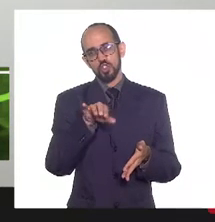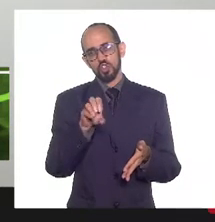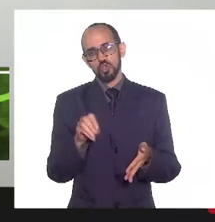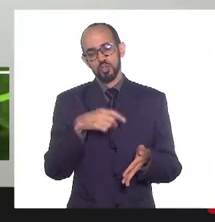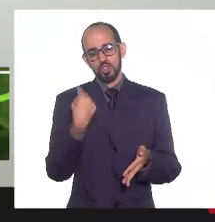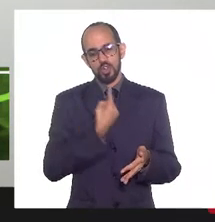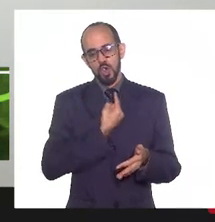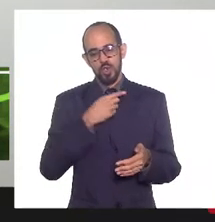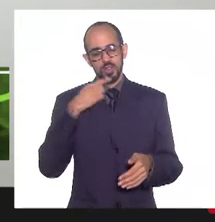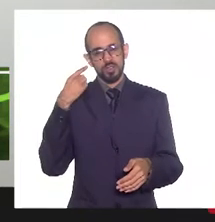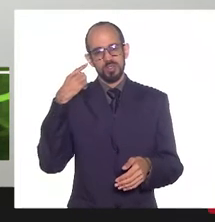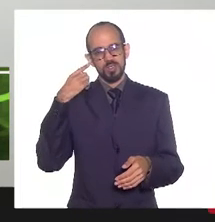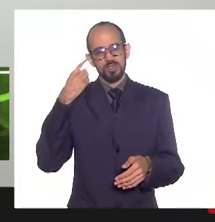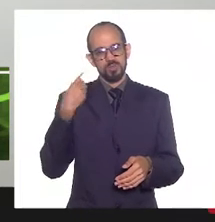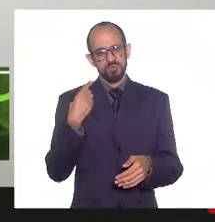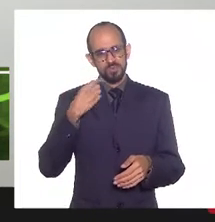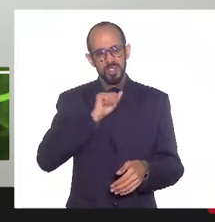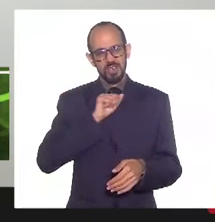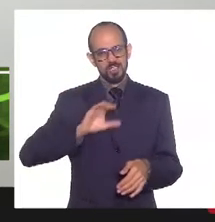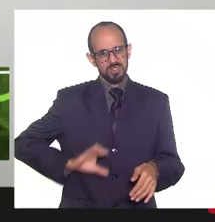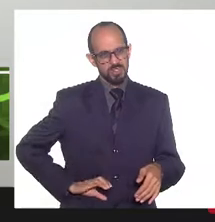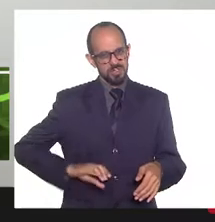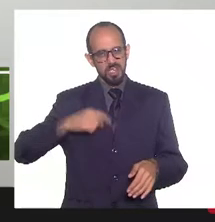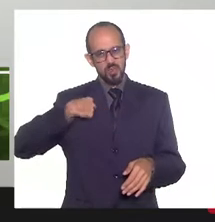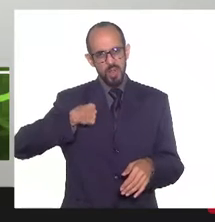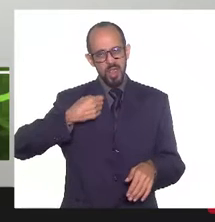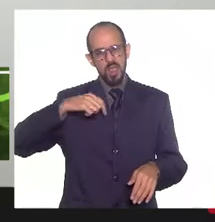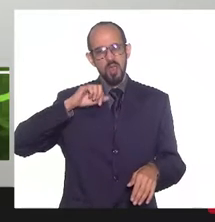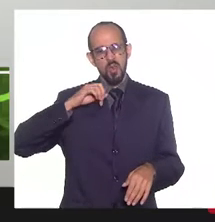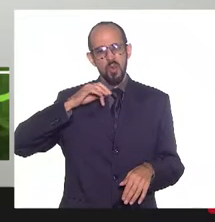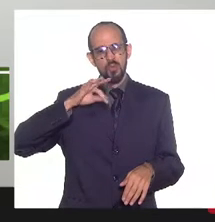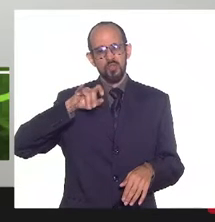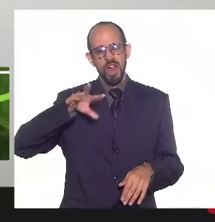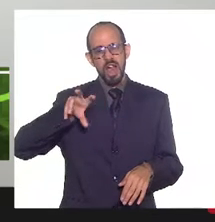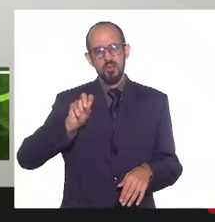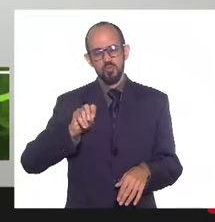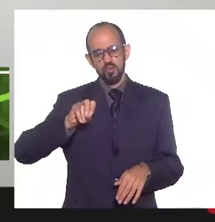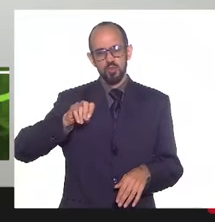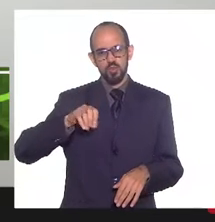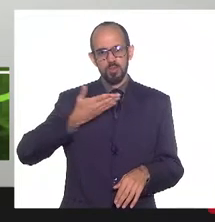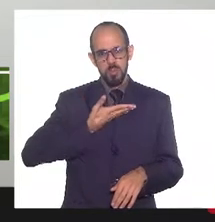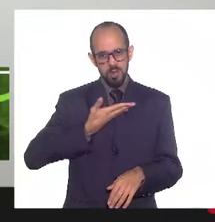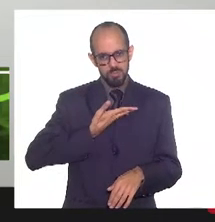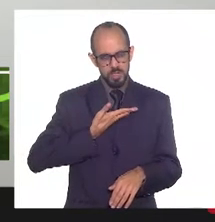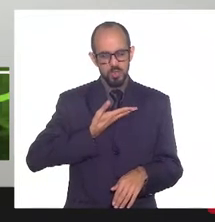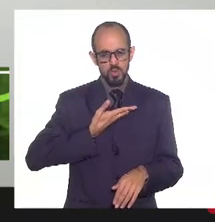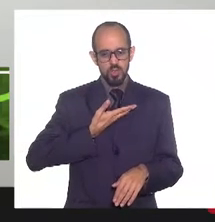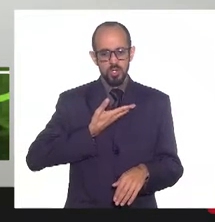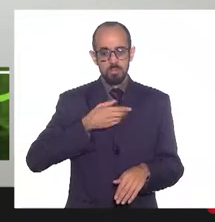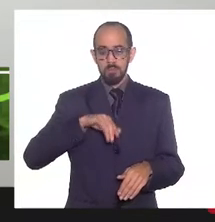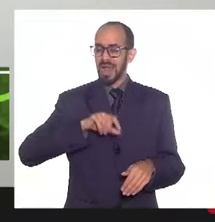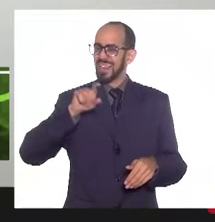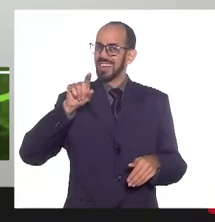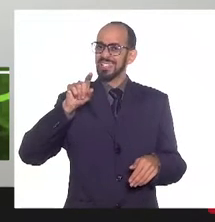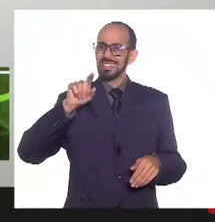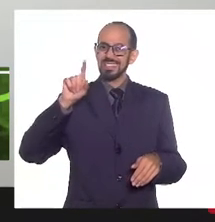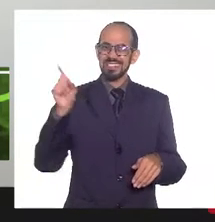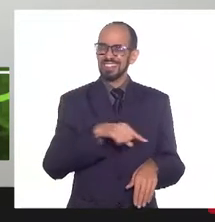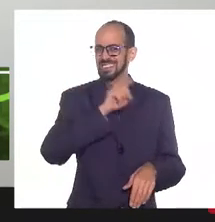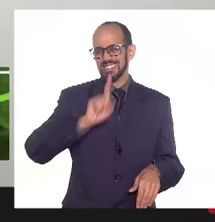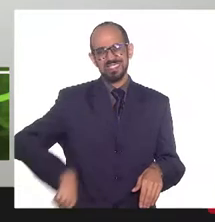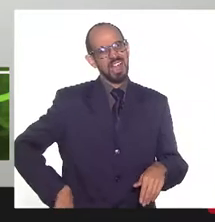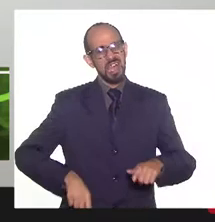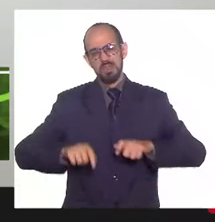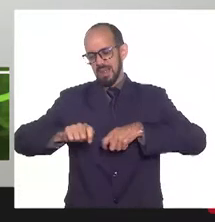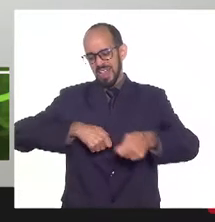Monteiro também deputado André Ciliano vários deputados Flávio Serapini meu querido amigo não apenas para derrotá-lo mas para que ele sequer fosse colocado em